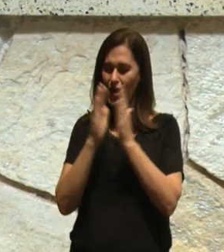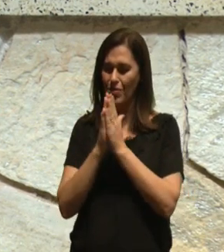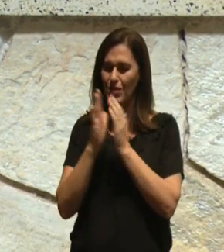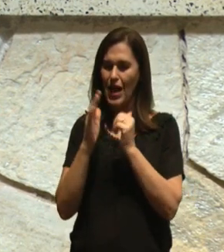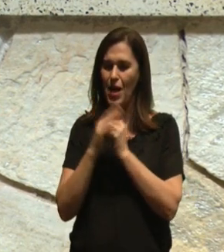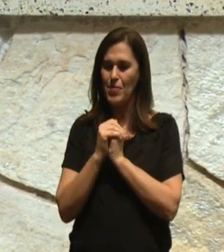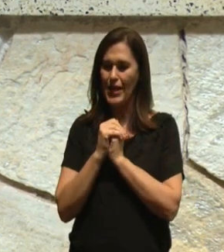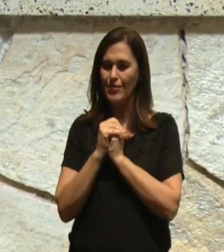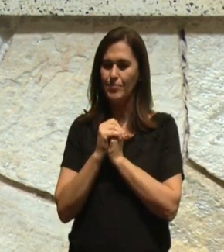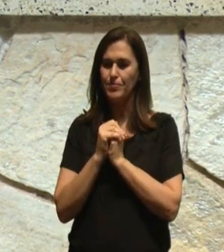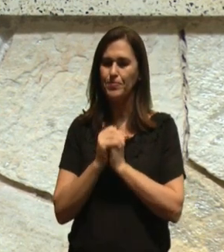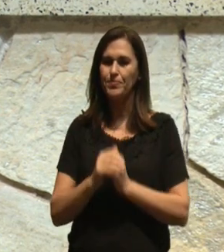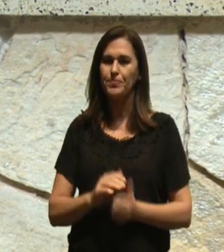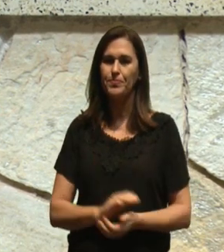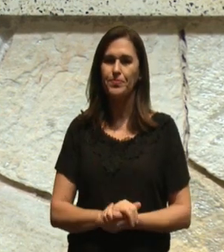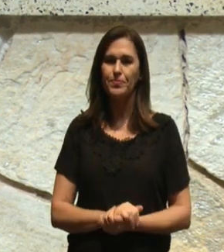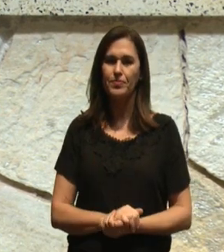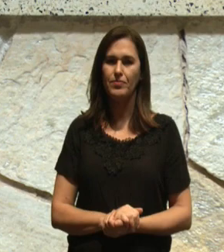Amém.